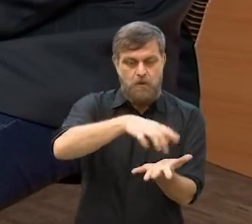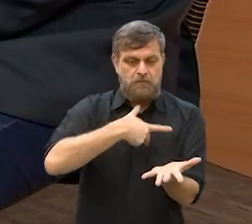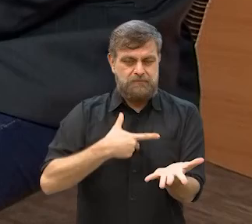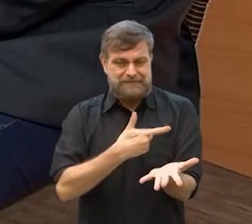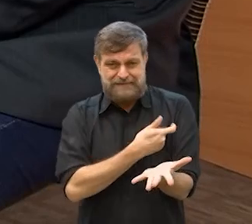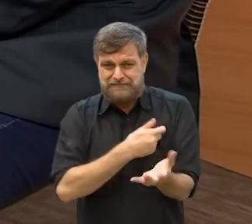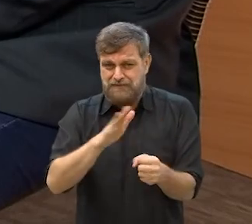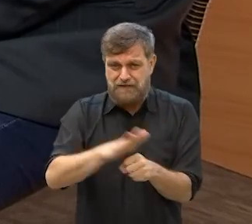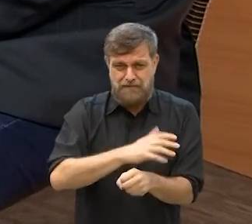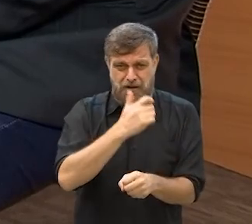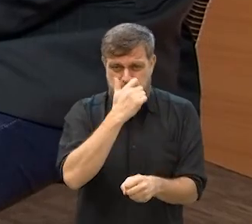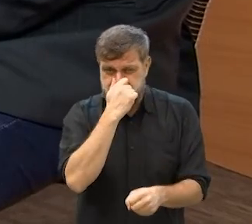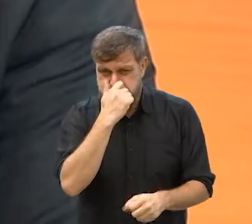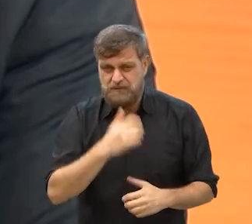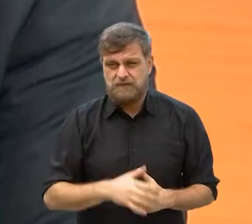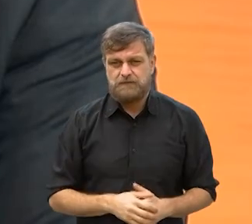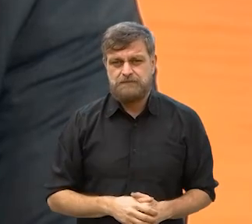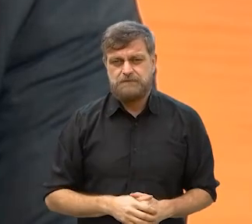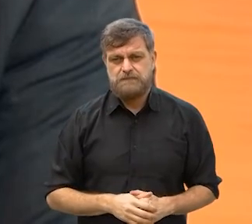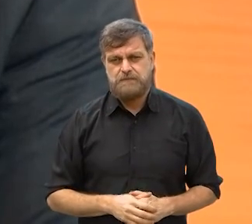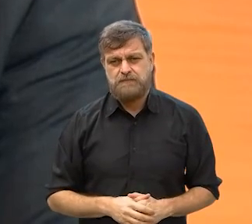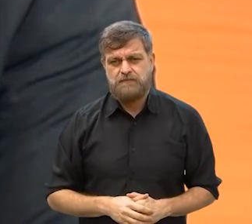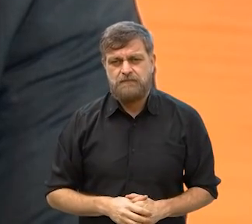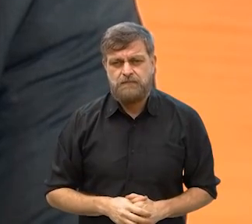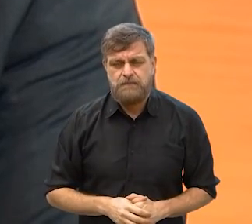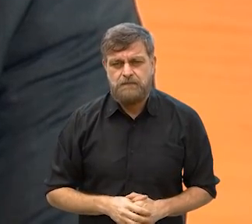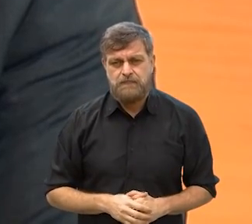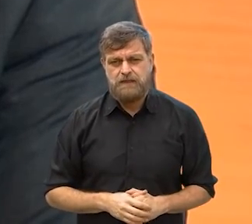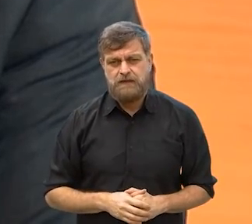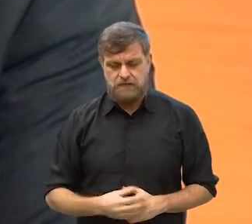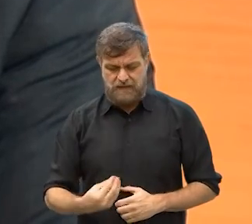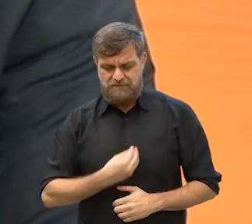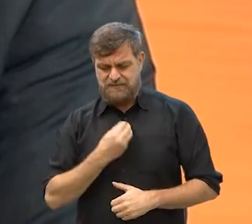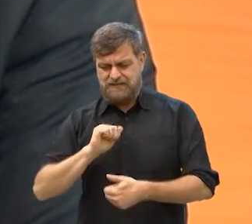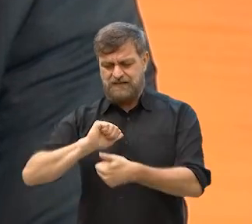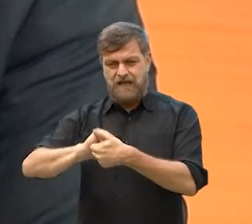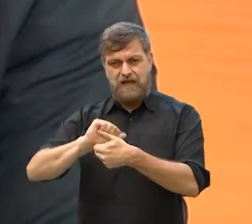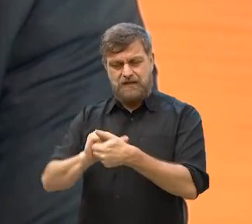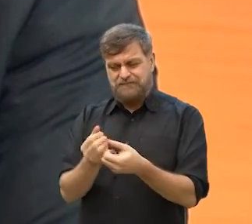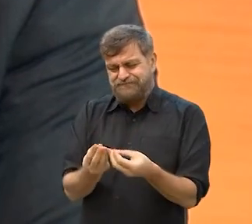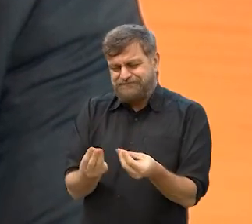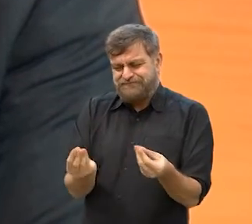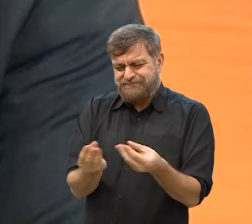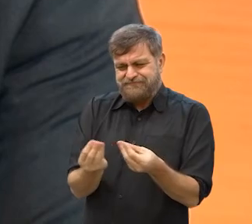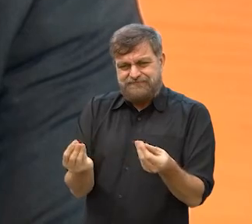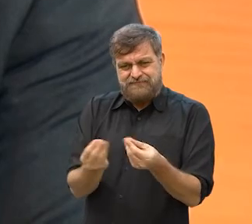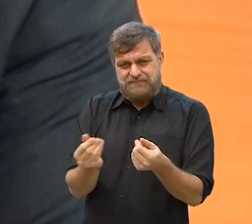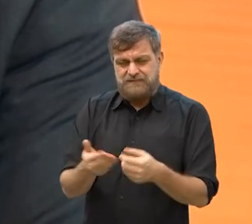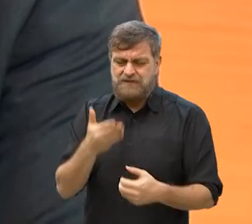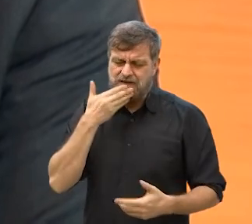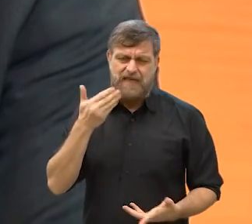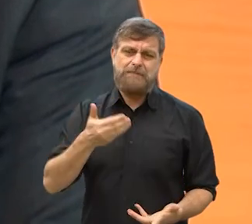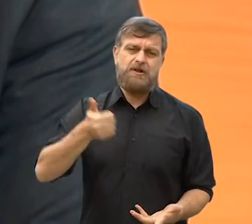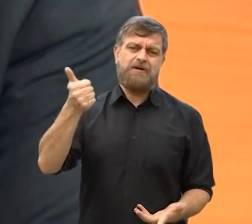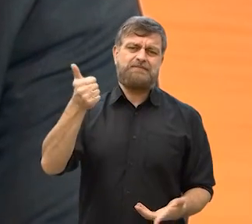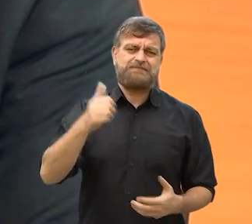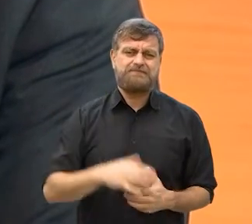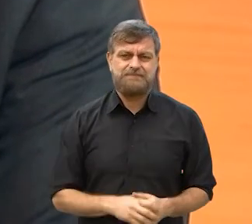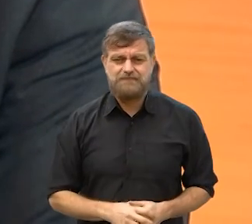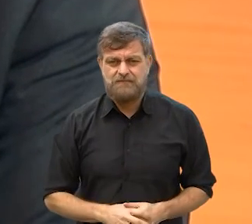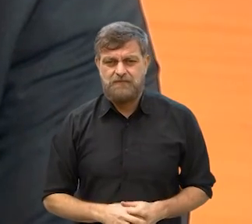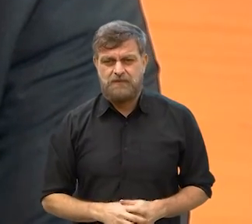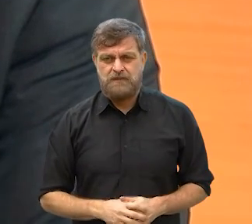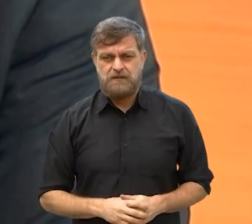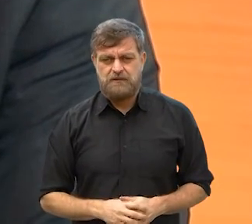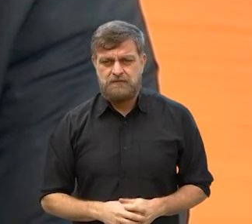postos perto do bairro, na região. A qualidade de vida, ela se torna melhor. A